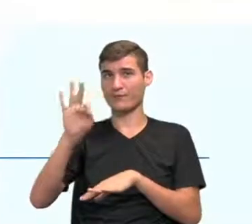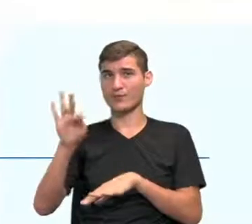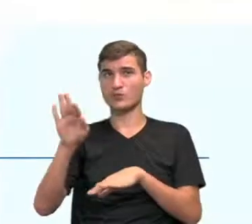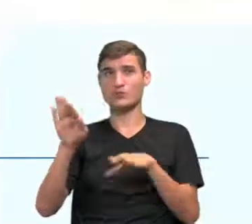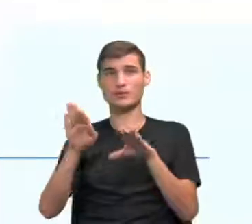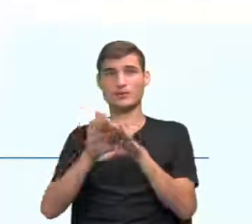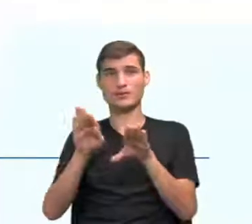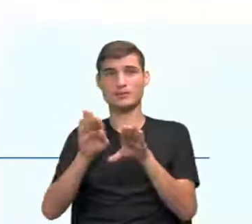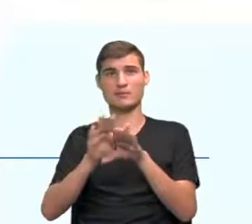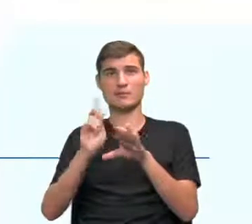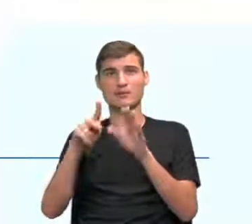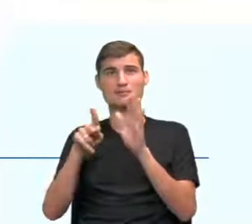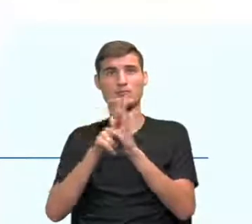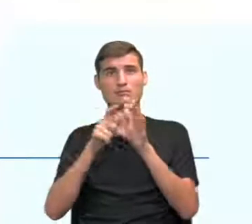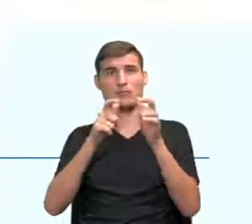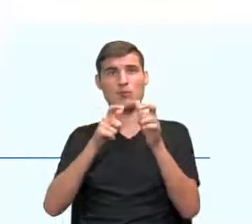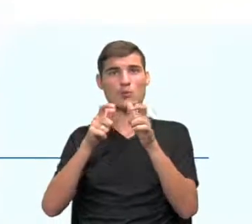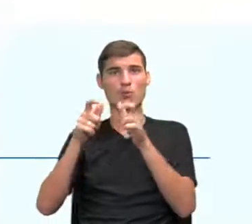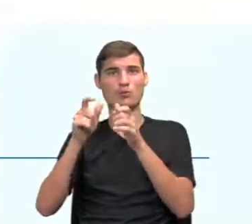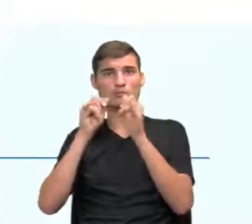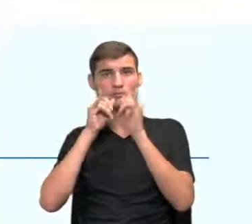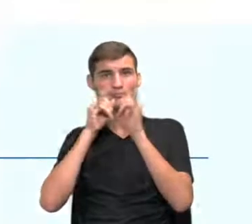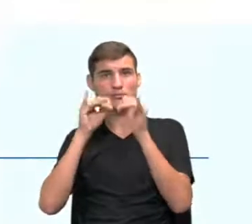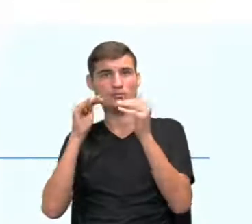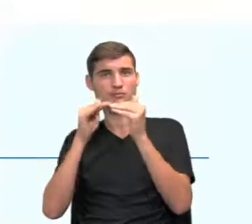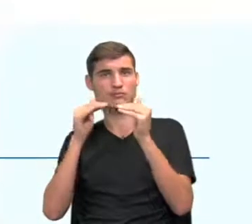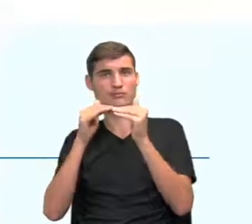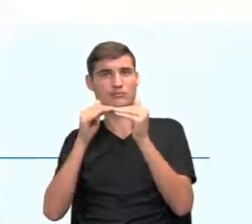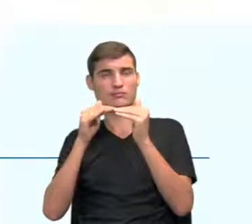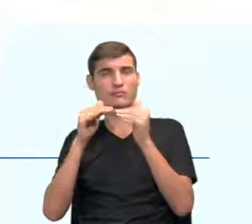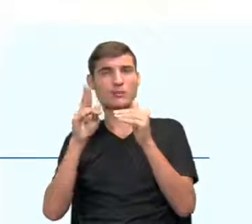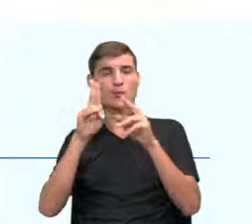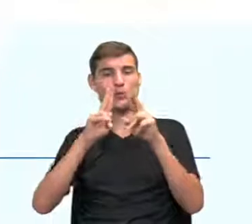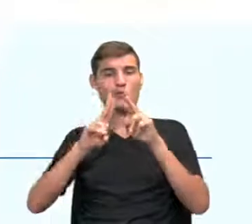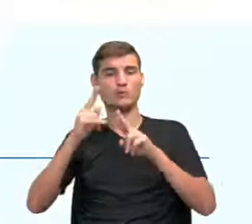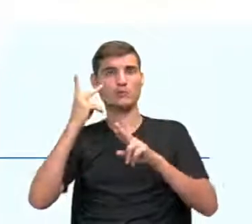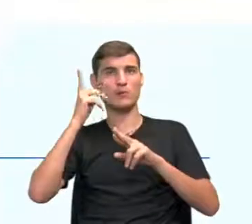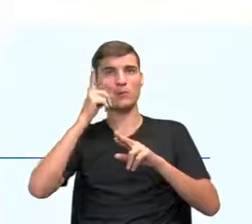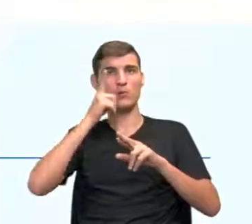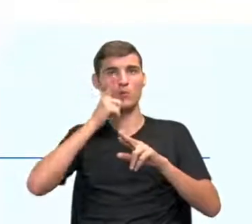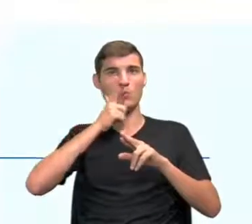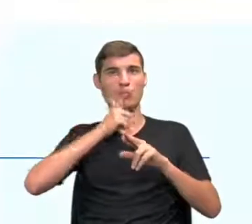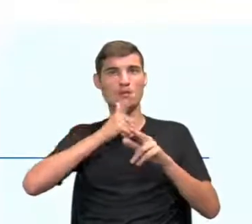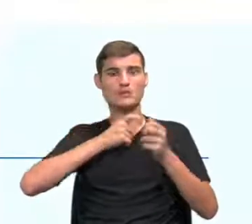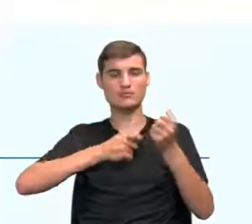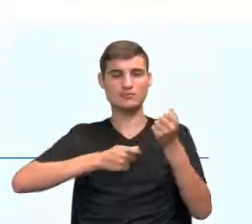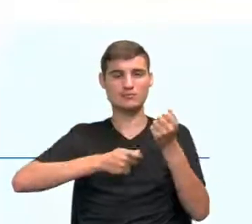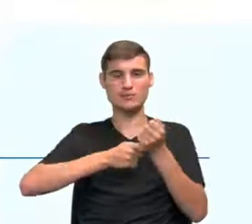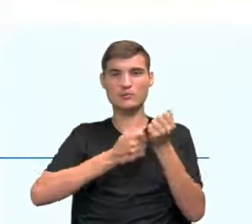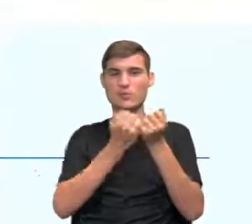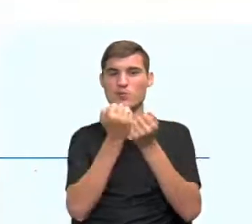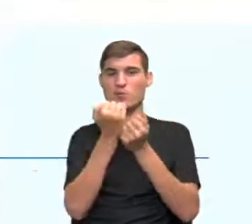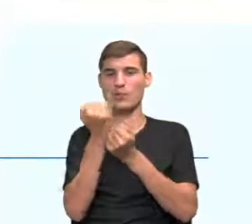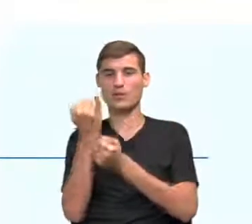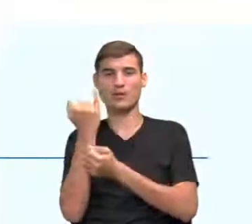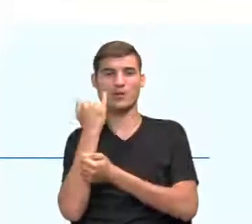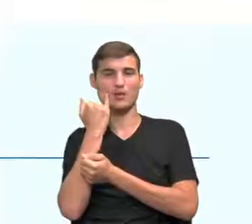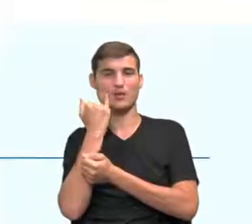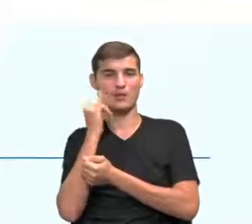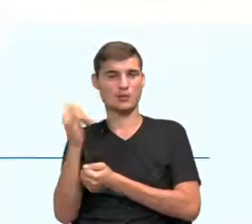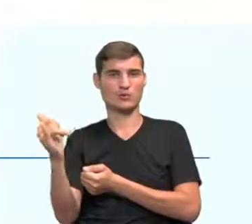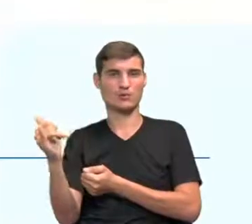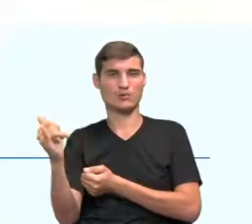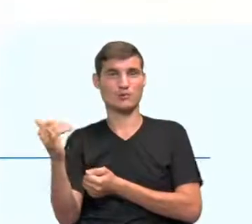um dispositivo eletrônico utilizado para acionar cargas. Então, eu